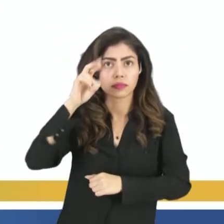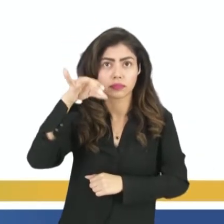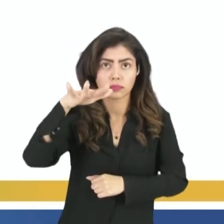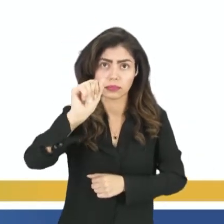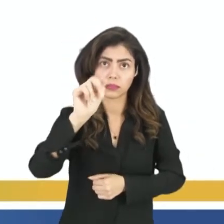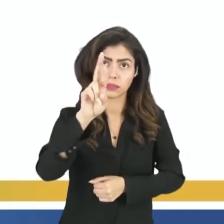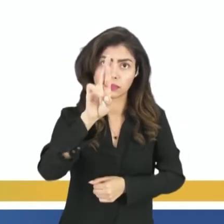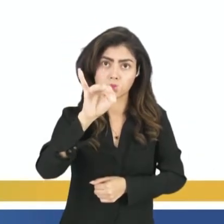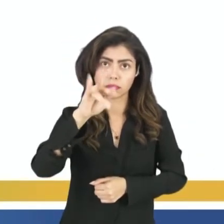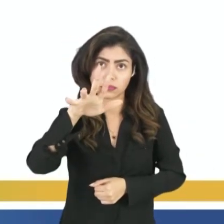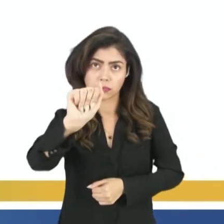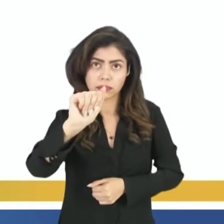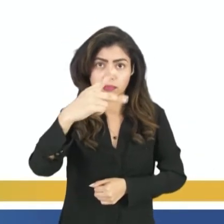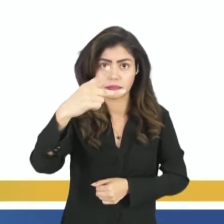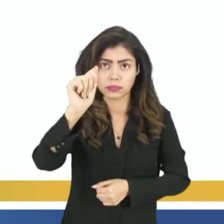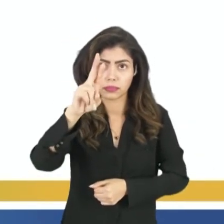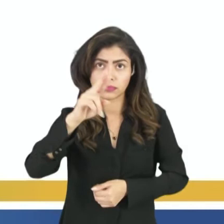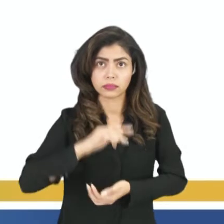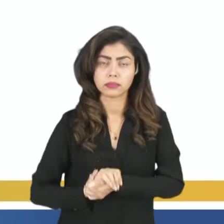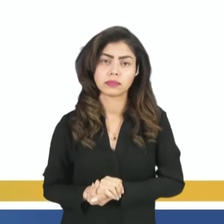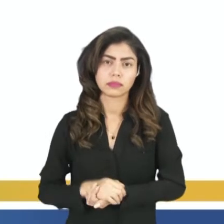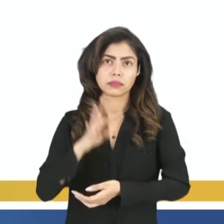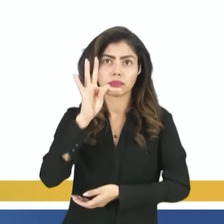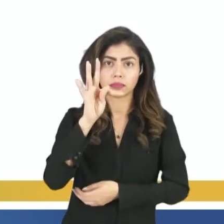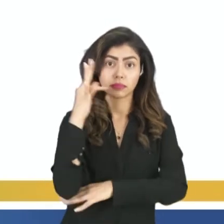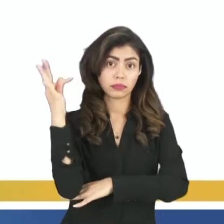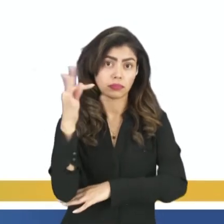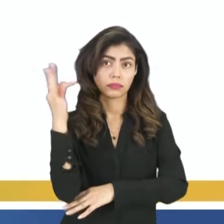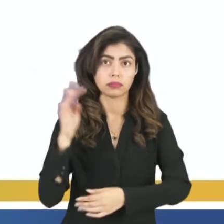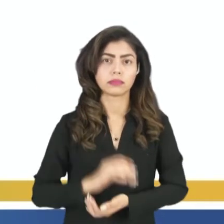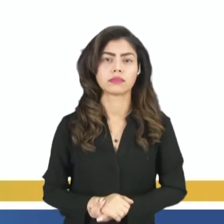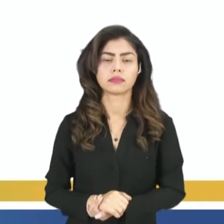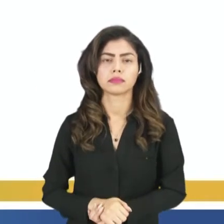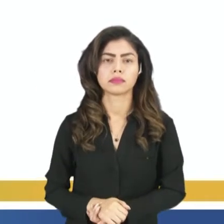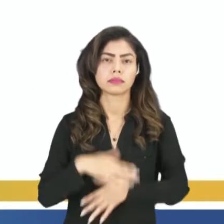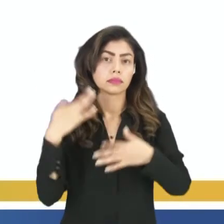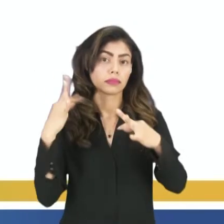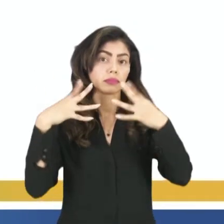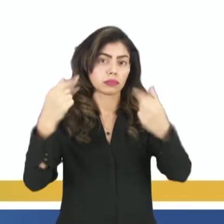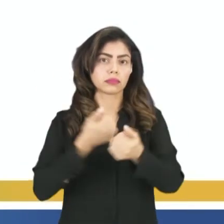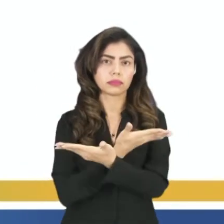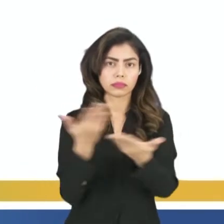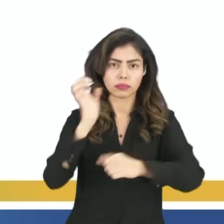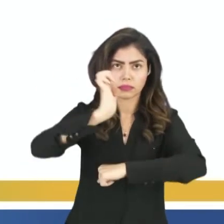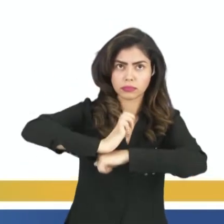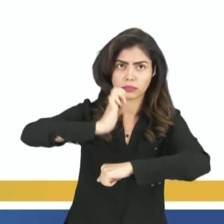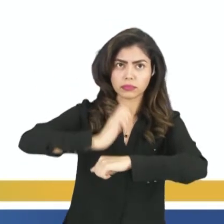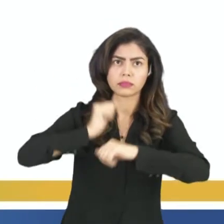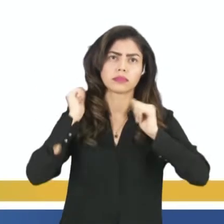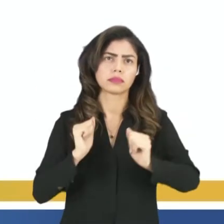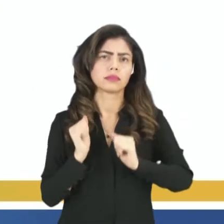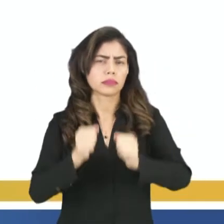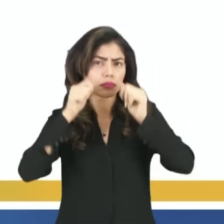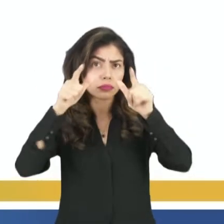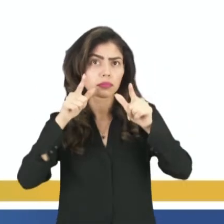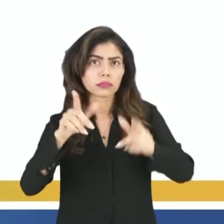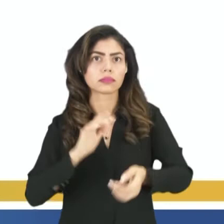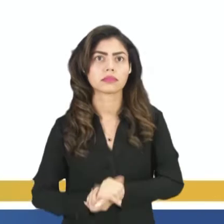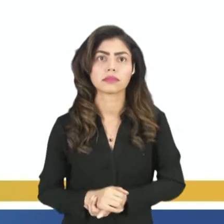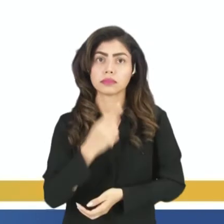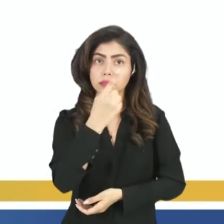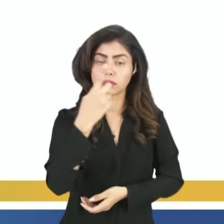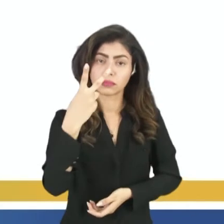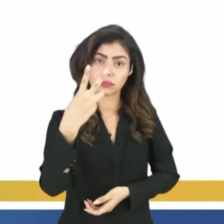Amazonas, Rondônia, Roraima, Pará e Tocantins. Ora, de todos esses estados, podemos observar aqui